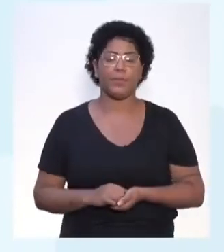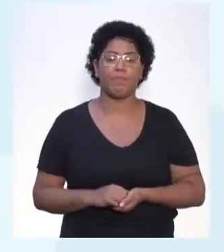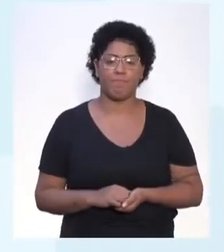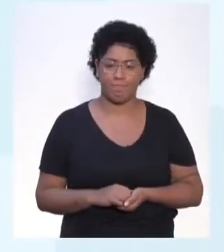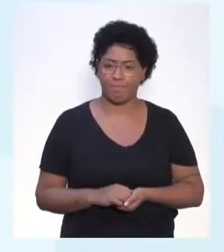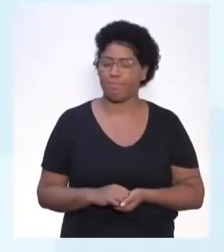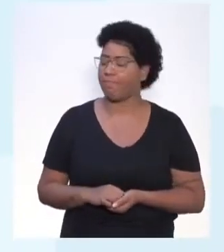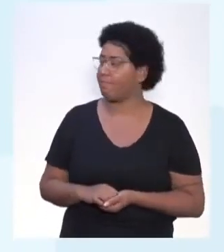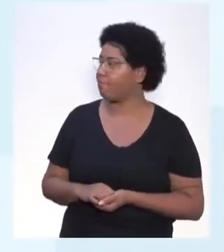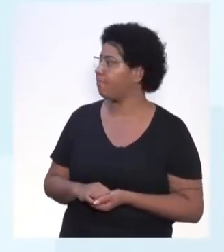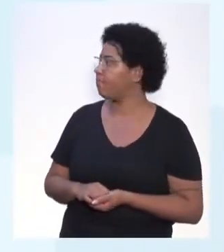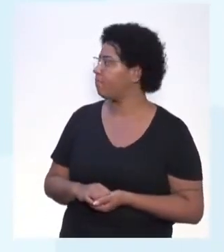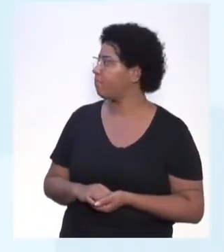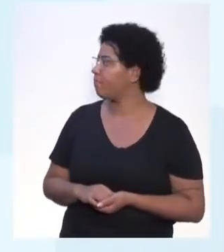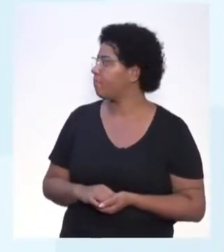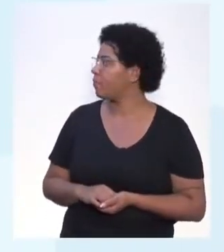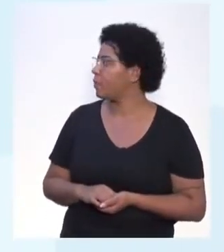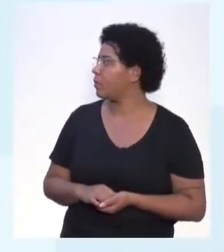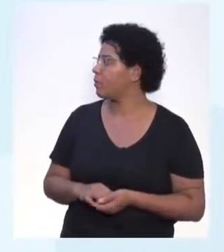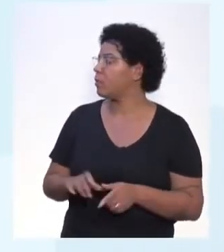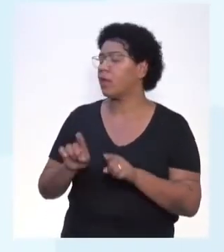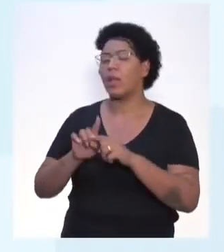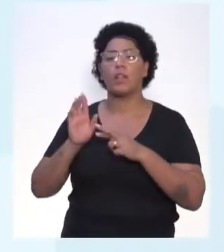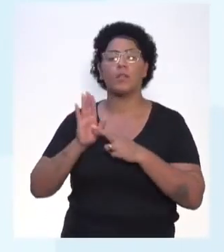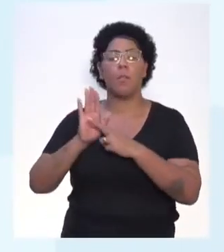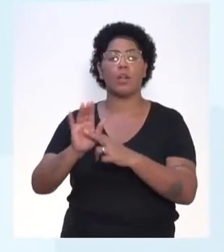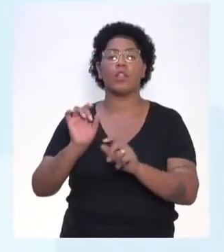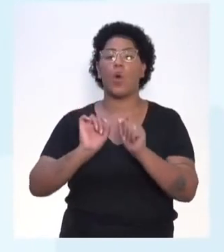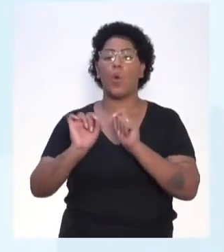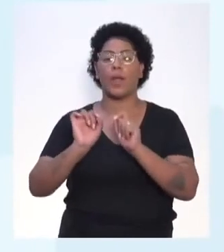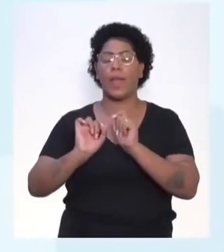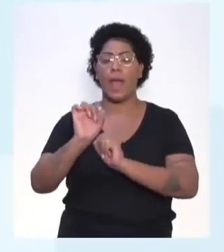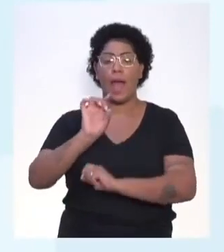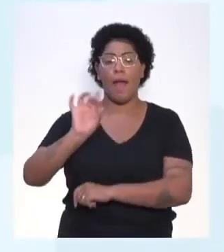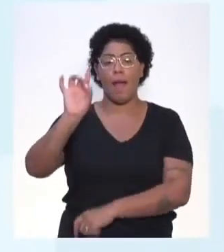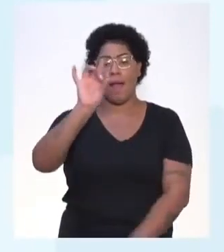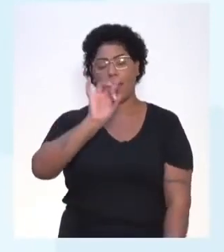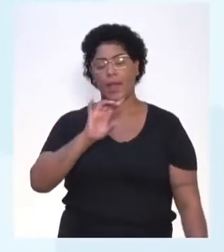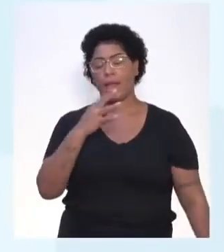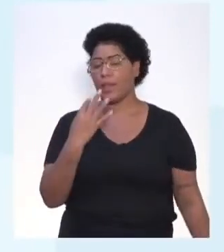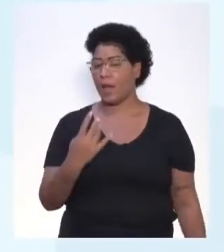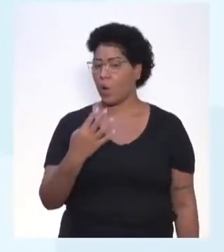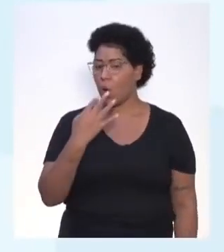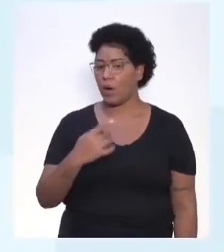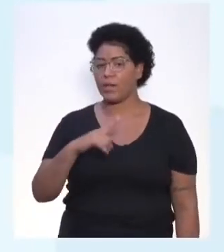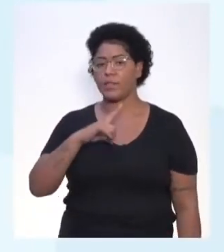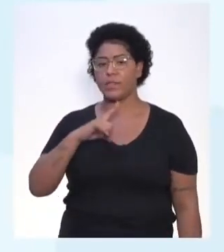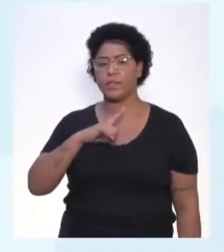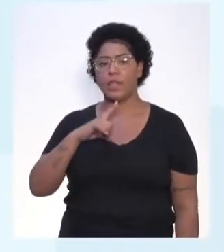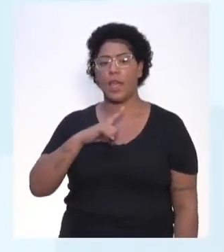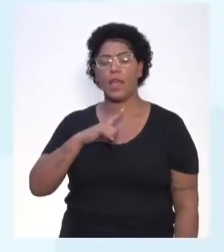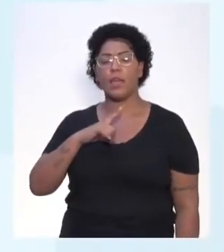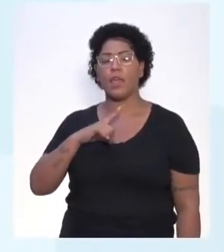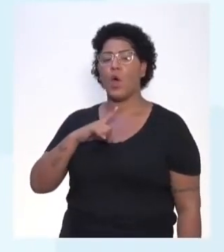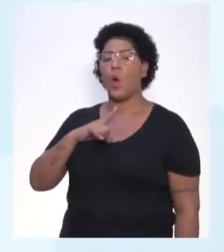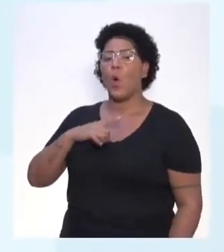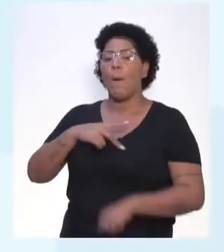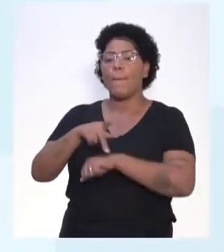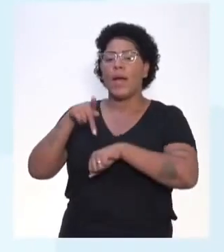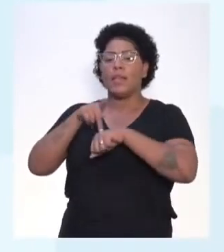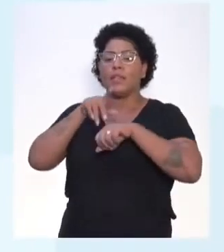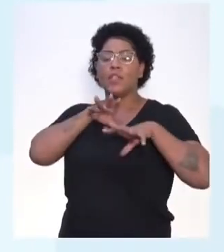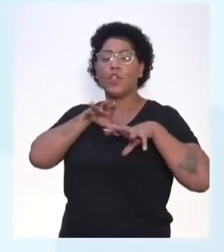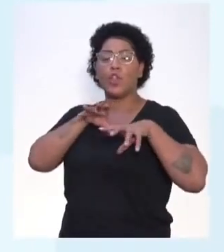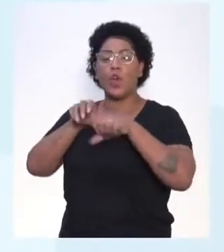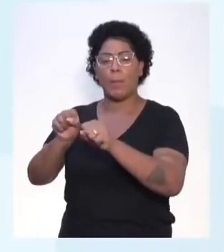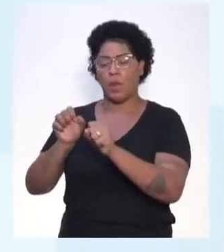era esta, mas, de qualquer maneira, se fosse esta, ela já seria desrespeitada, né, por essas nações europeias aí. Então, com